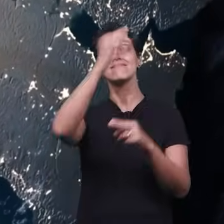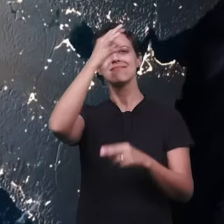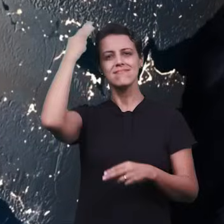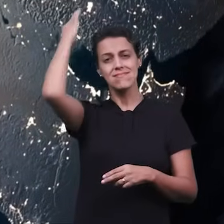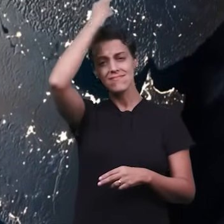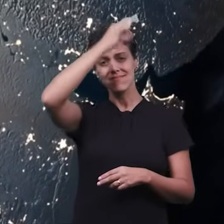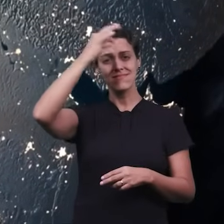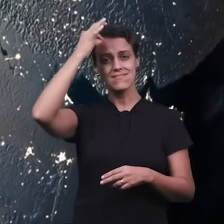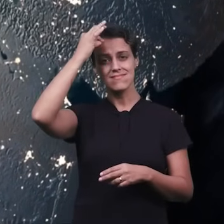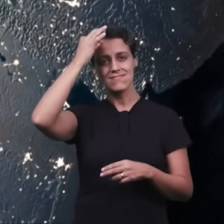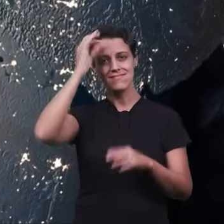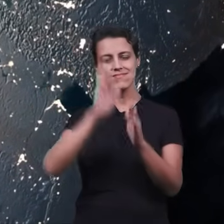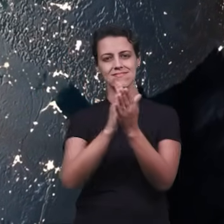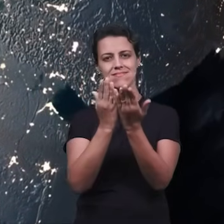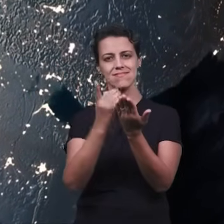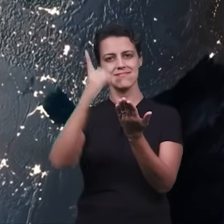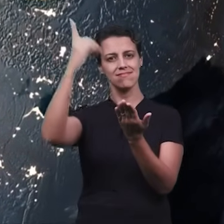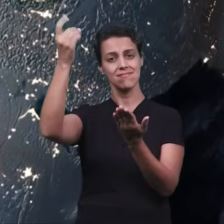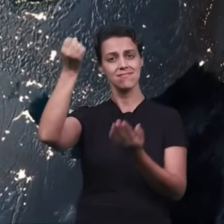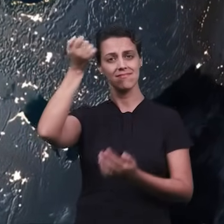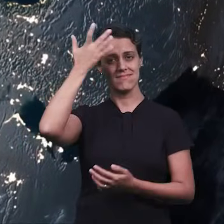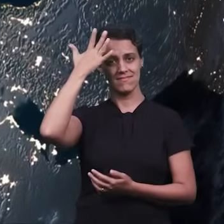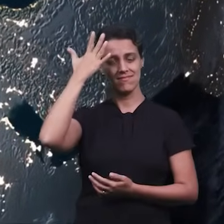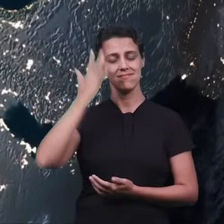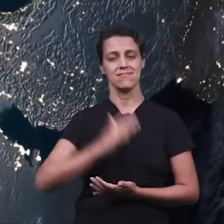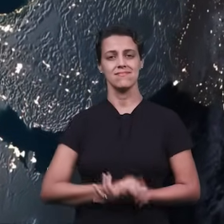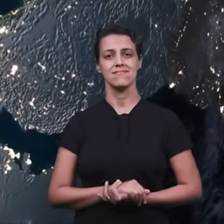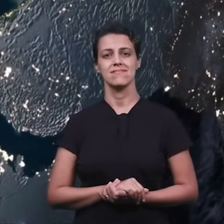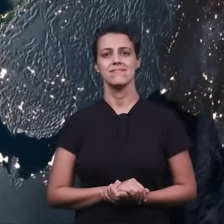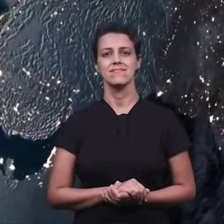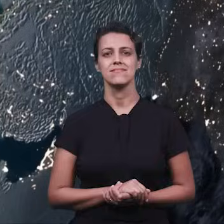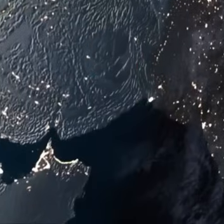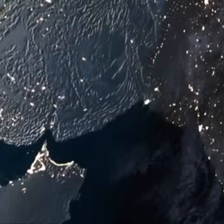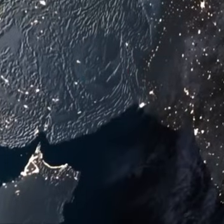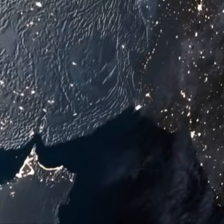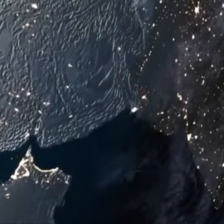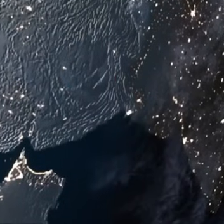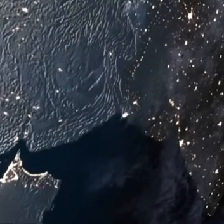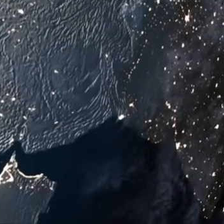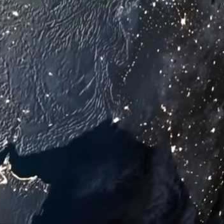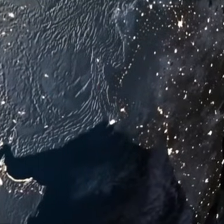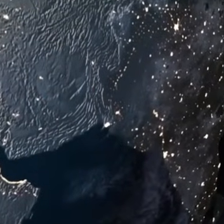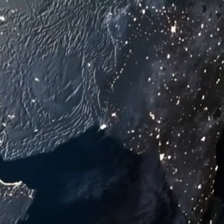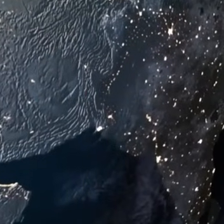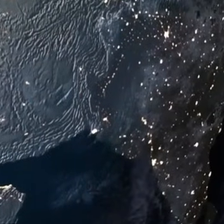direção do Espírito Santo de Deus e unidas pela Palavra Viva.